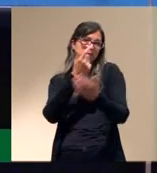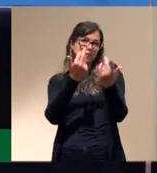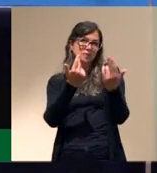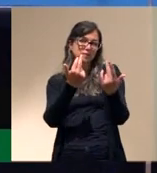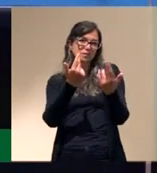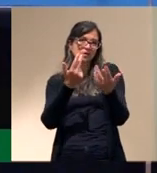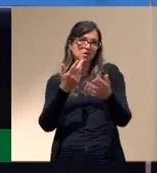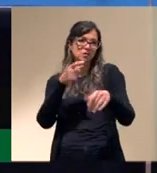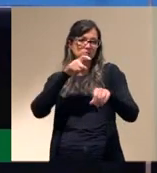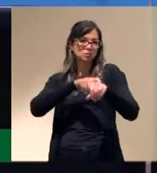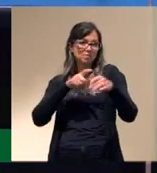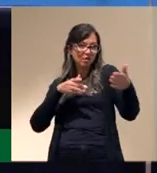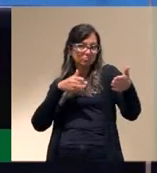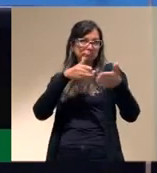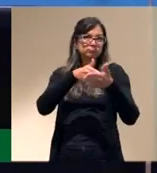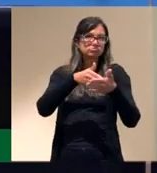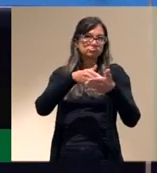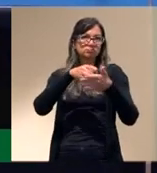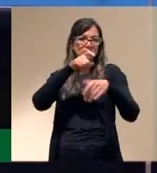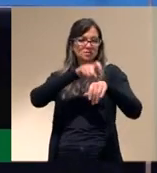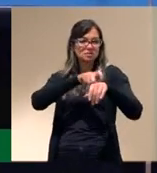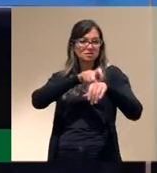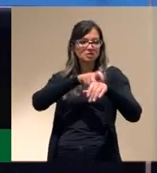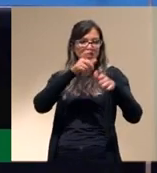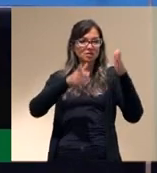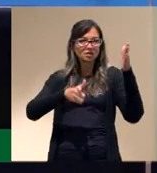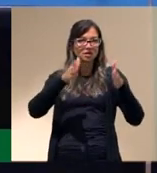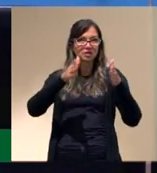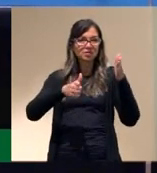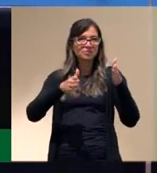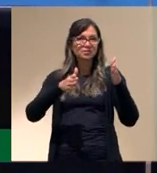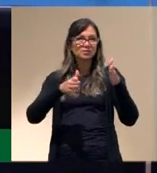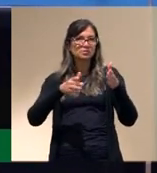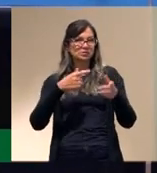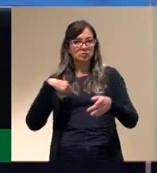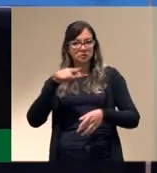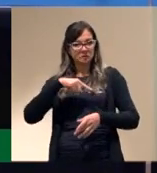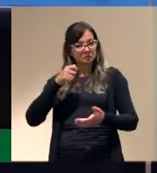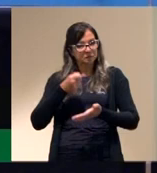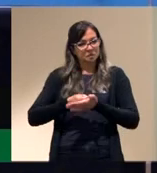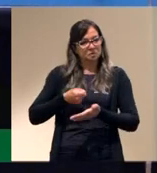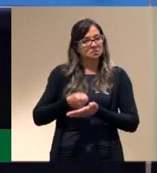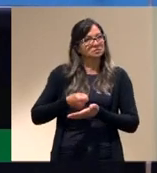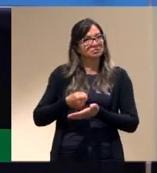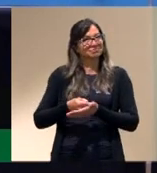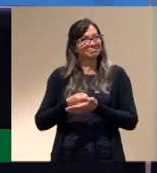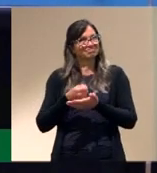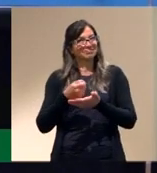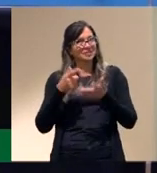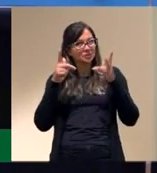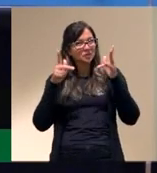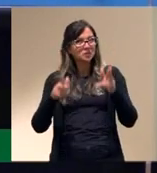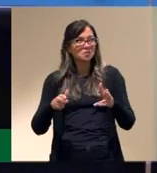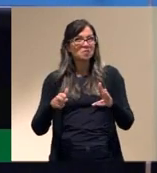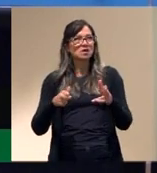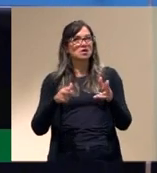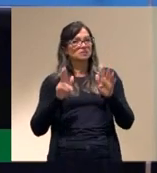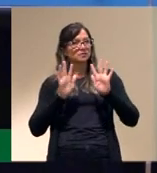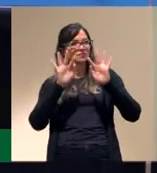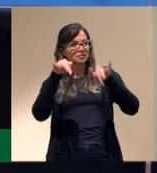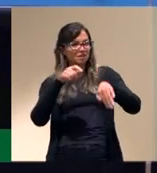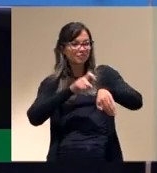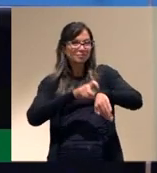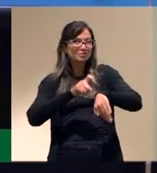Não é possível na educação infantil nós exigirmos uma terminalidade de